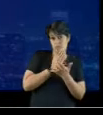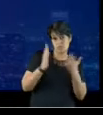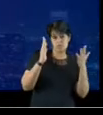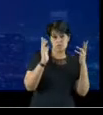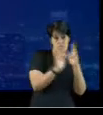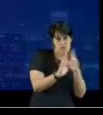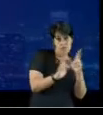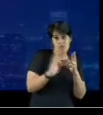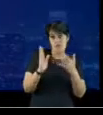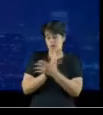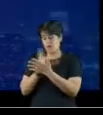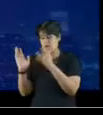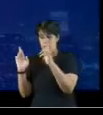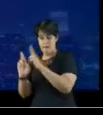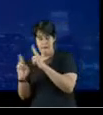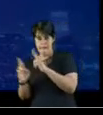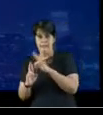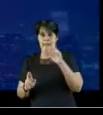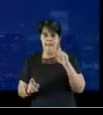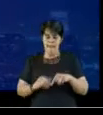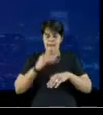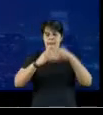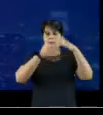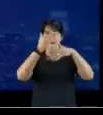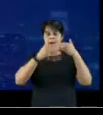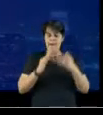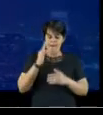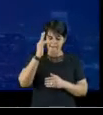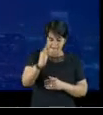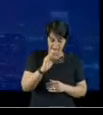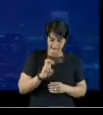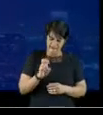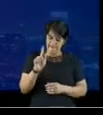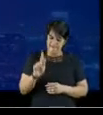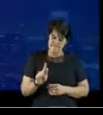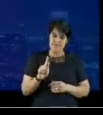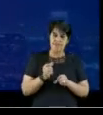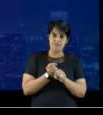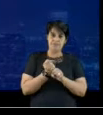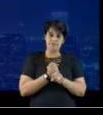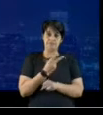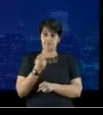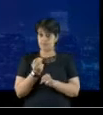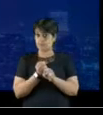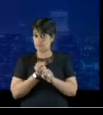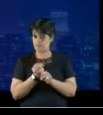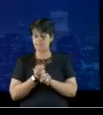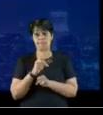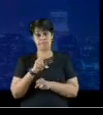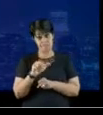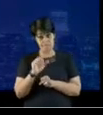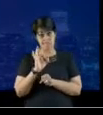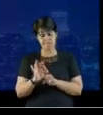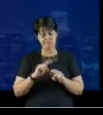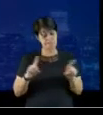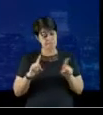das faixas mais valiosas para o desenvolvimento do futuro do 5G pelos próximos 20 anos, mas poderão, a